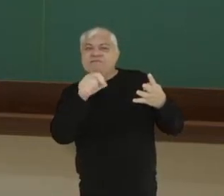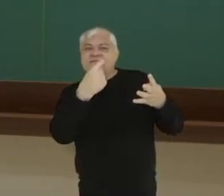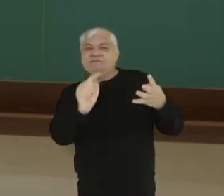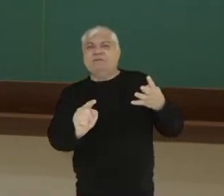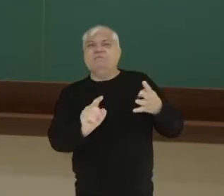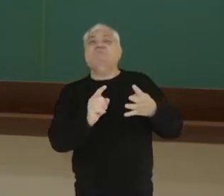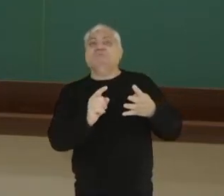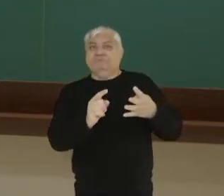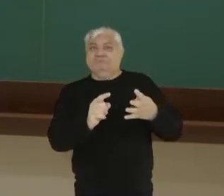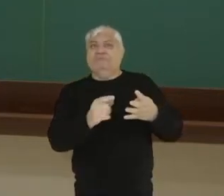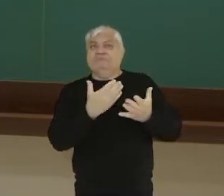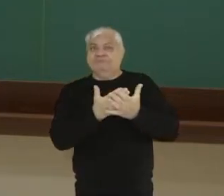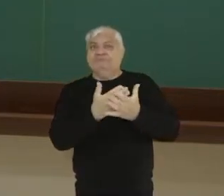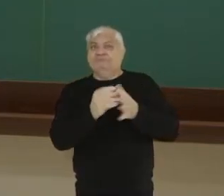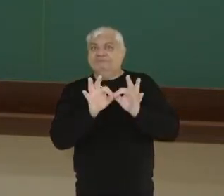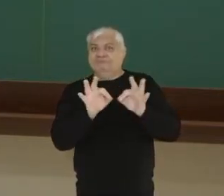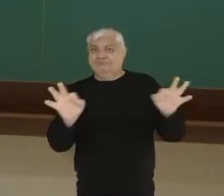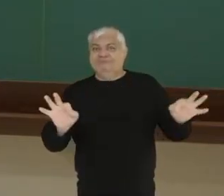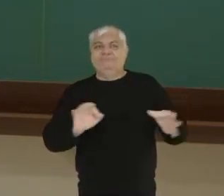amplitude, principalmente.